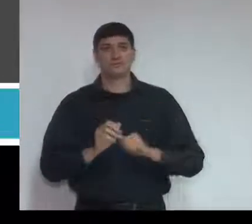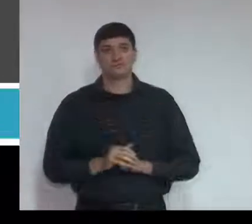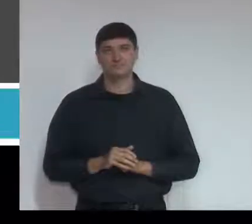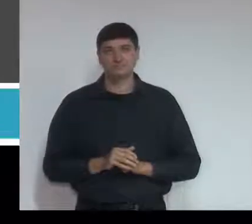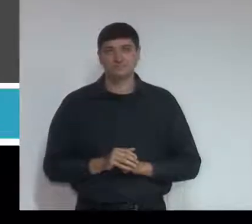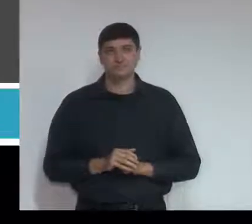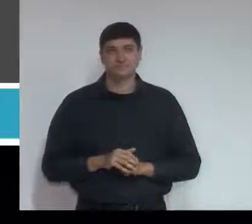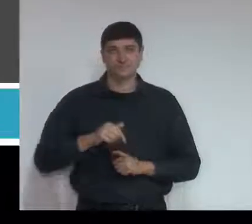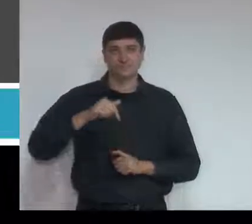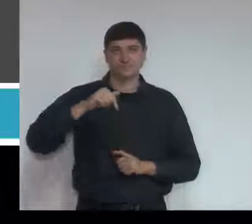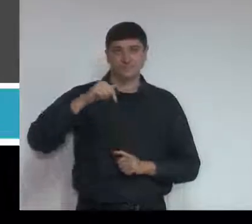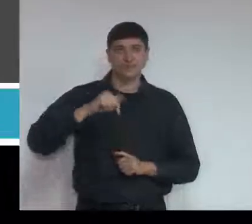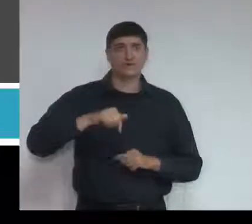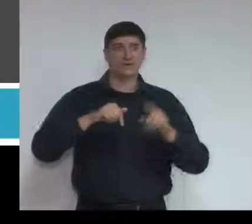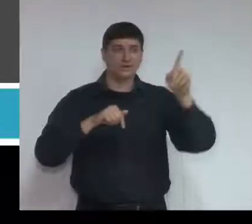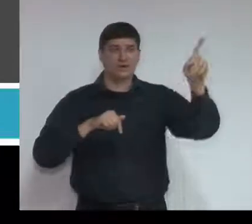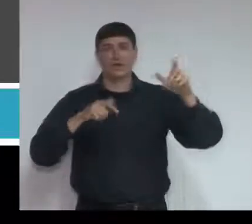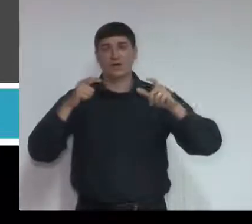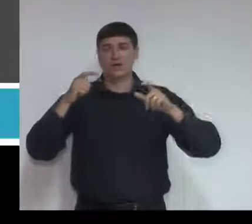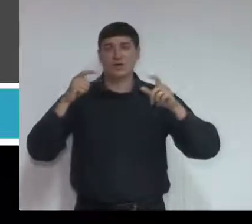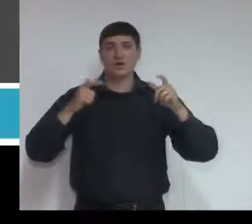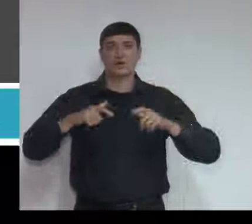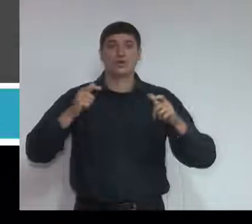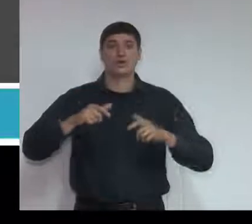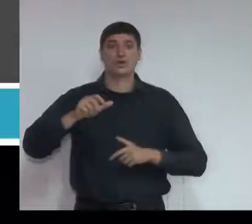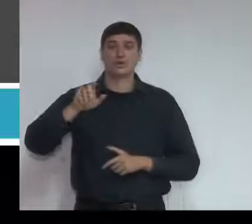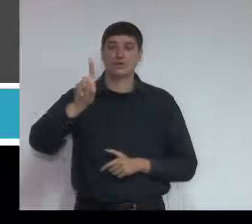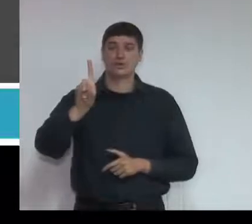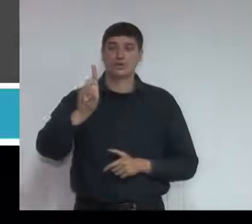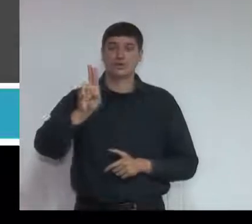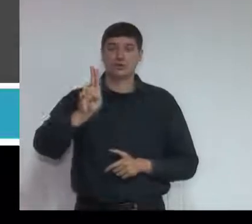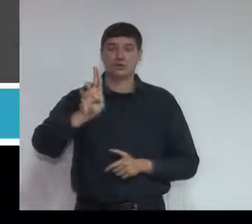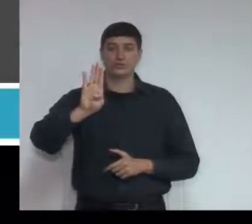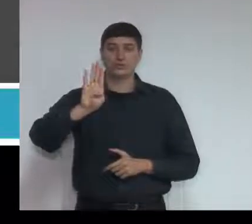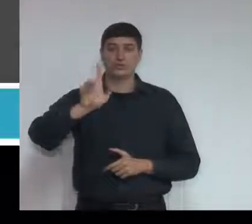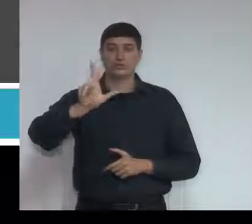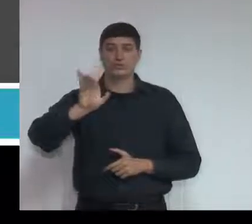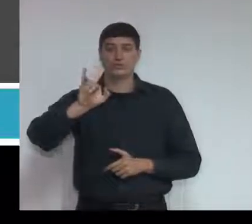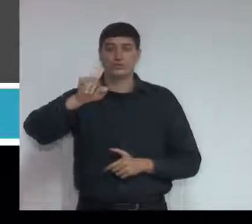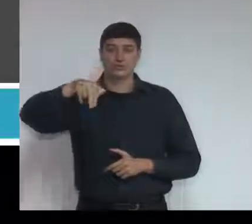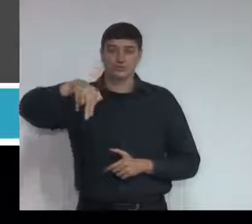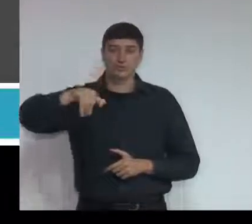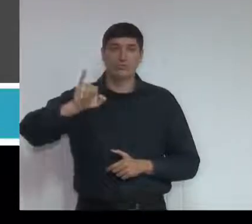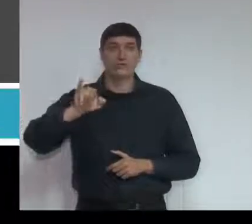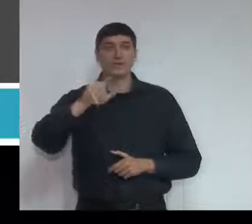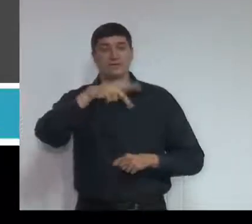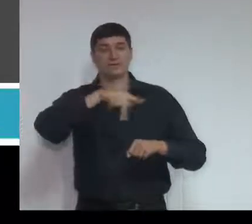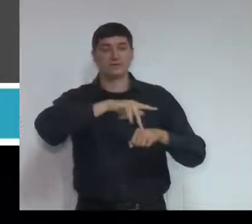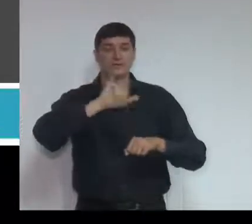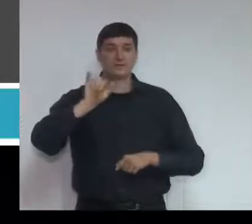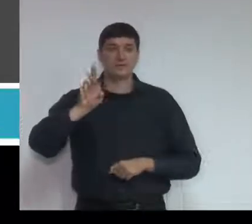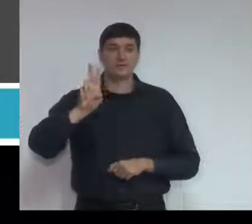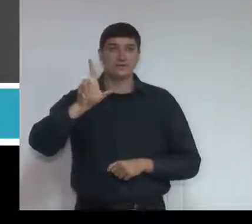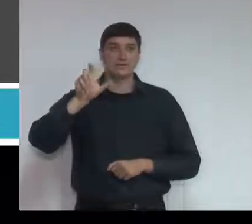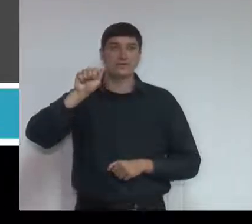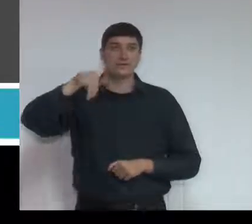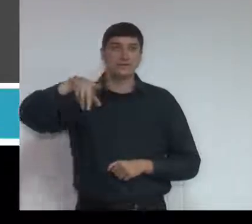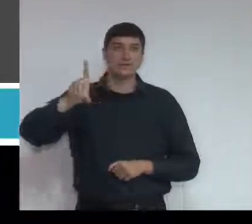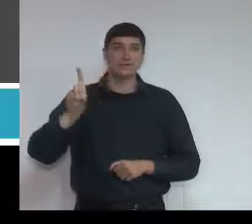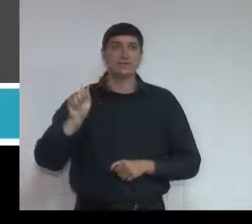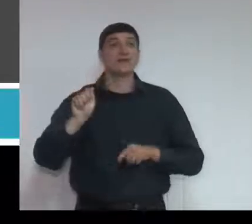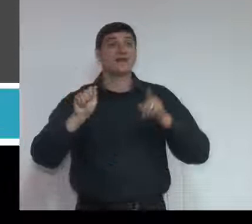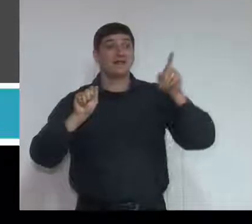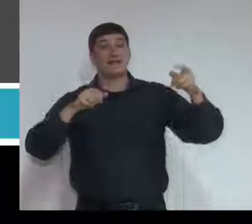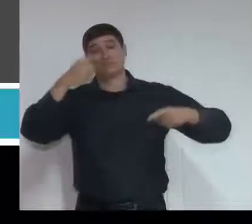sendo realizada hoje em Dublin. Né? Então, qual que é a importância da discussão a nível mundial? A gente